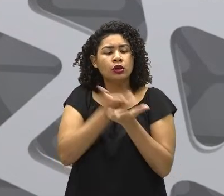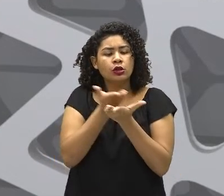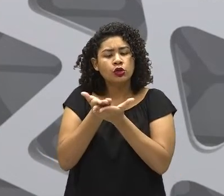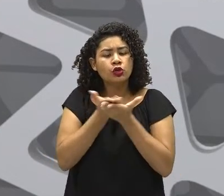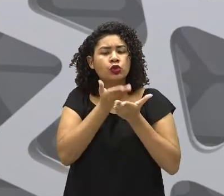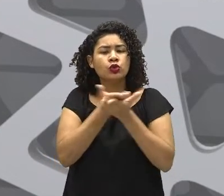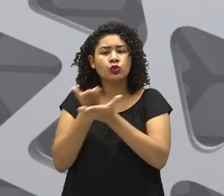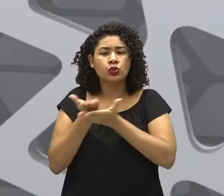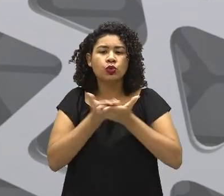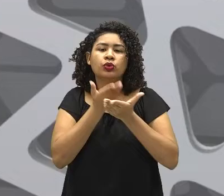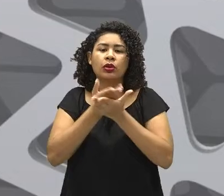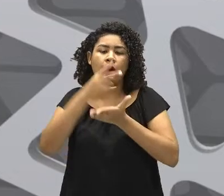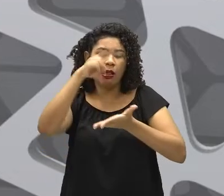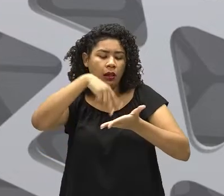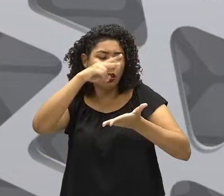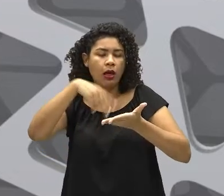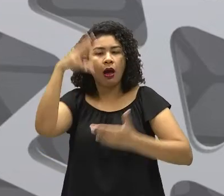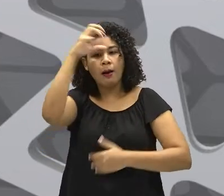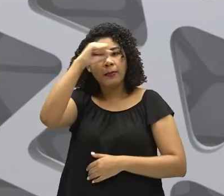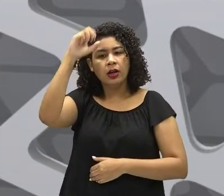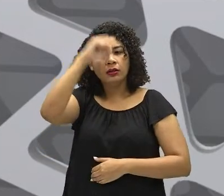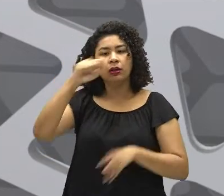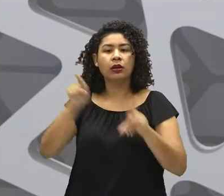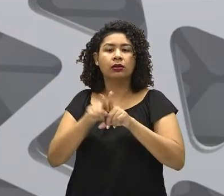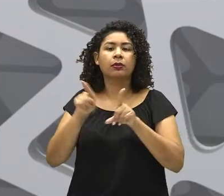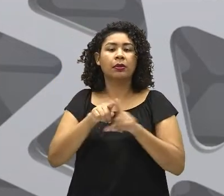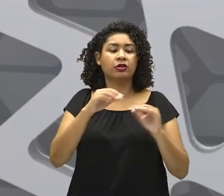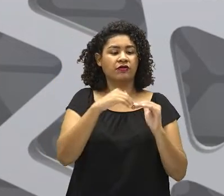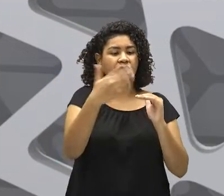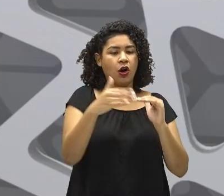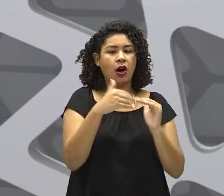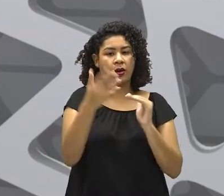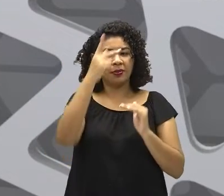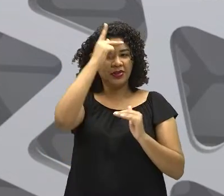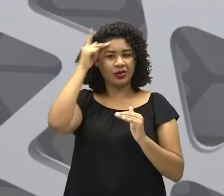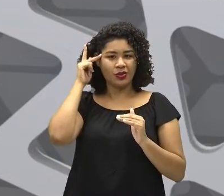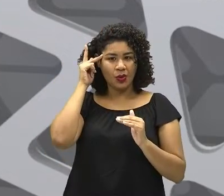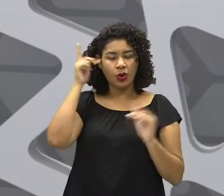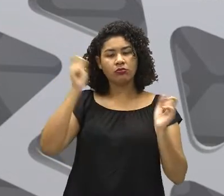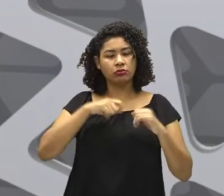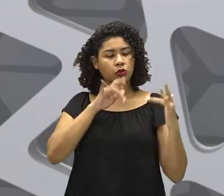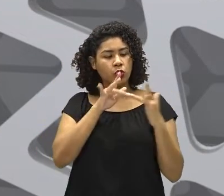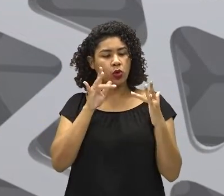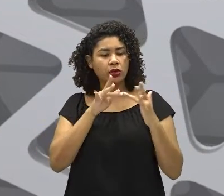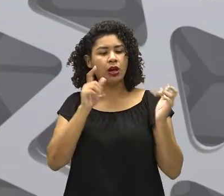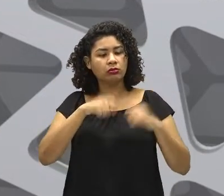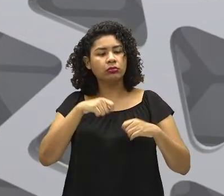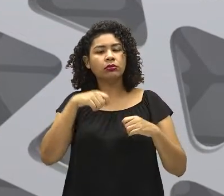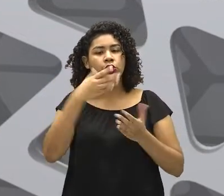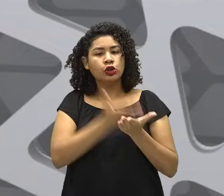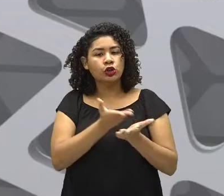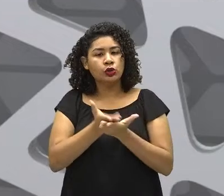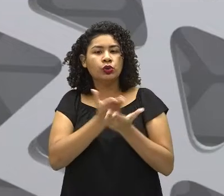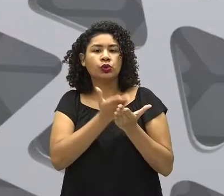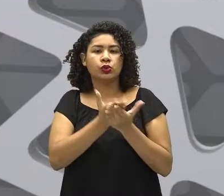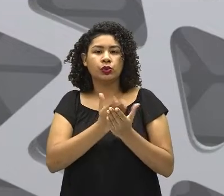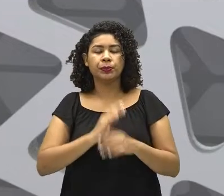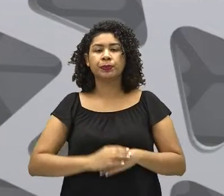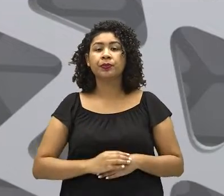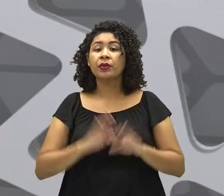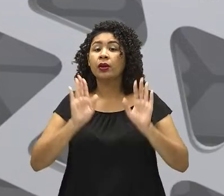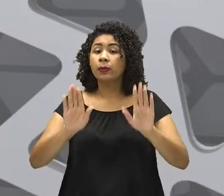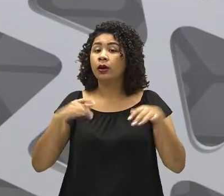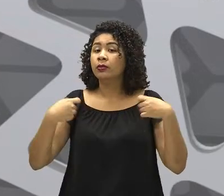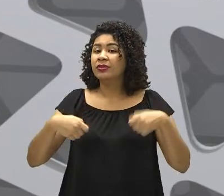de fora do clero, né? Mas a partir da criação das universidades. Mas mesmo assim, a gente ainda tem que